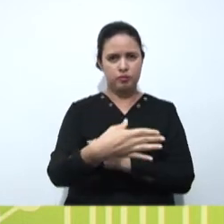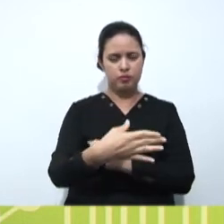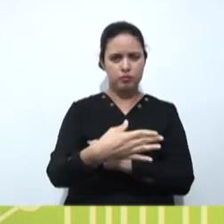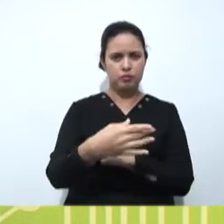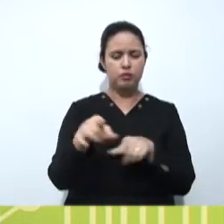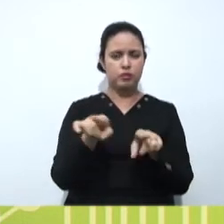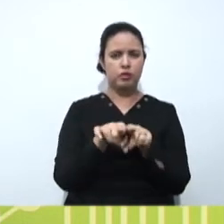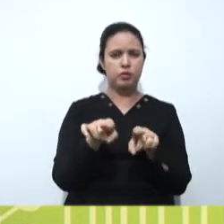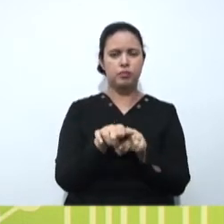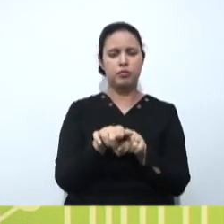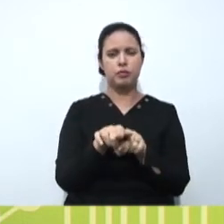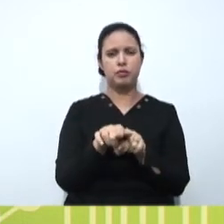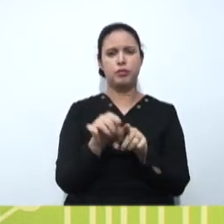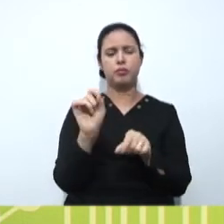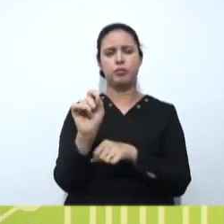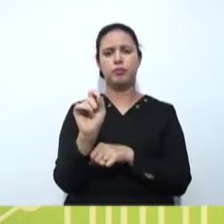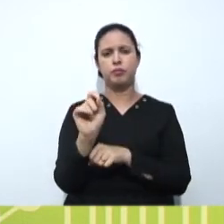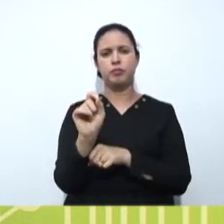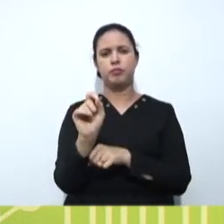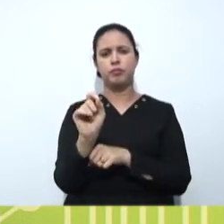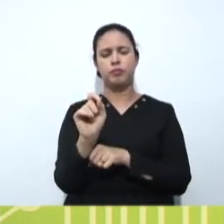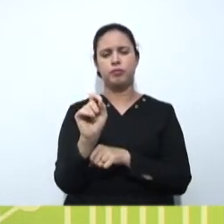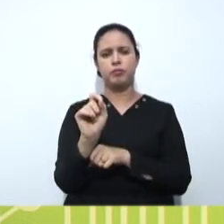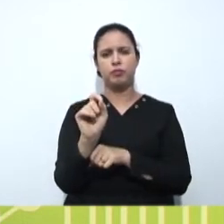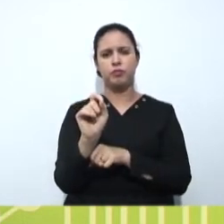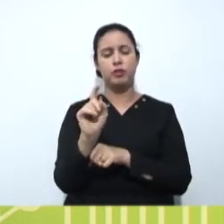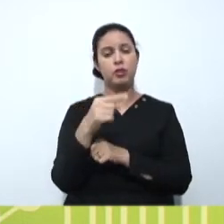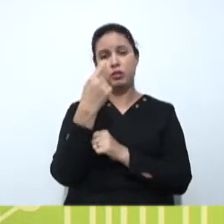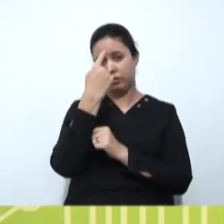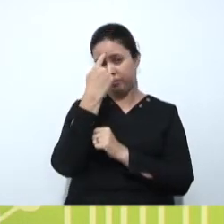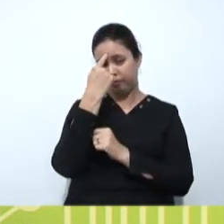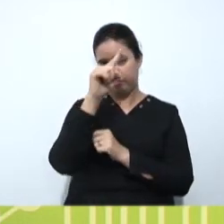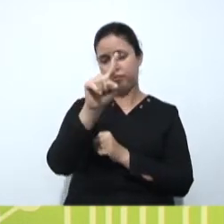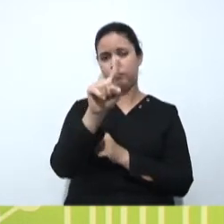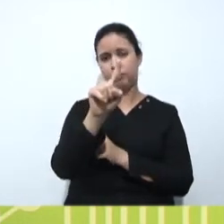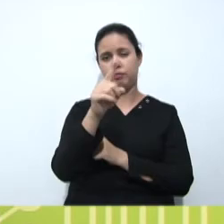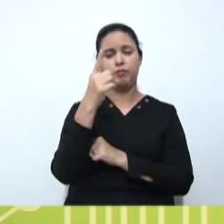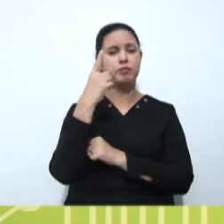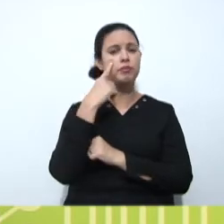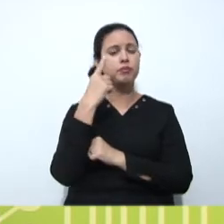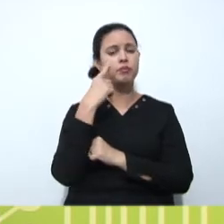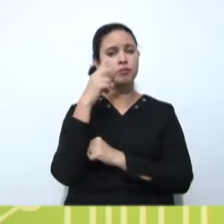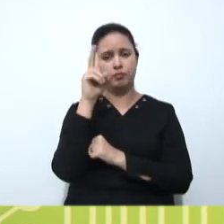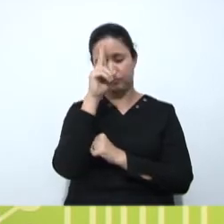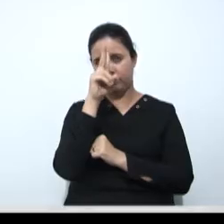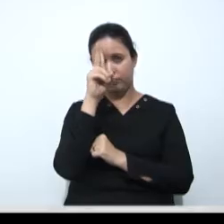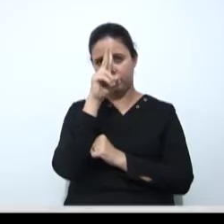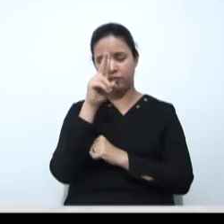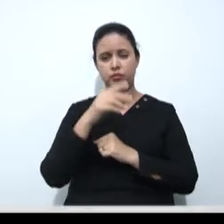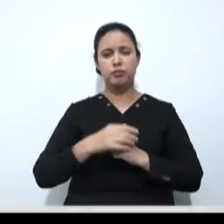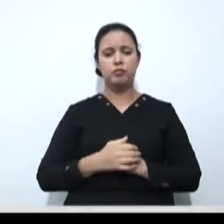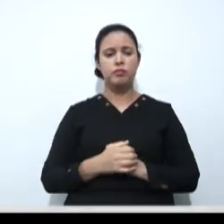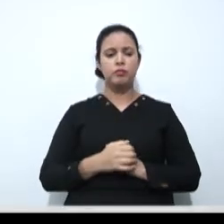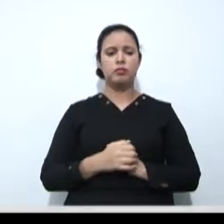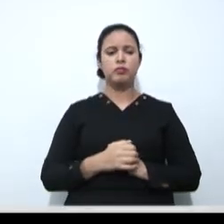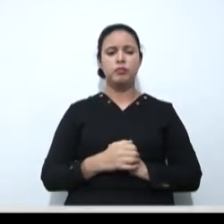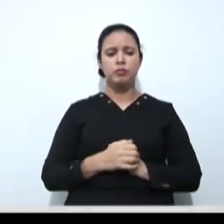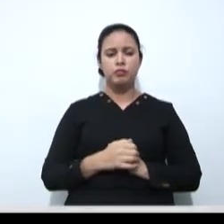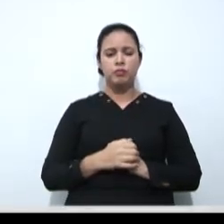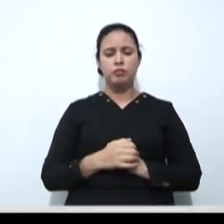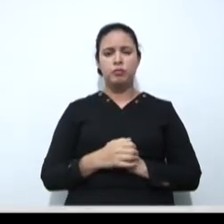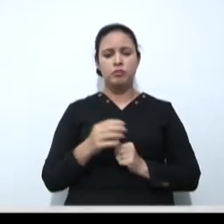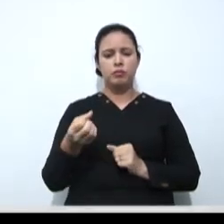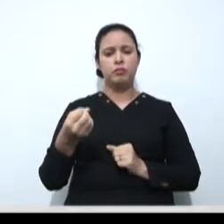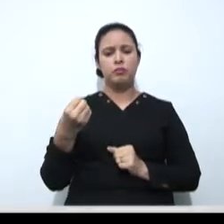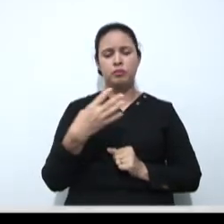além do processo de inovação, a gente também tem o fator criatividade. Vamos relembrar também, na inovação, a gente